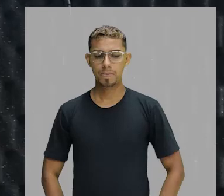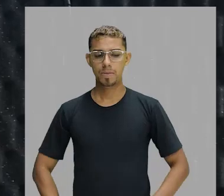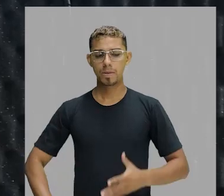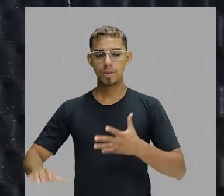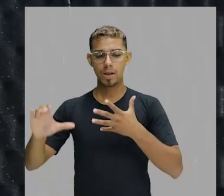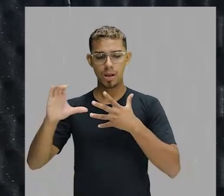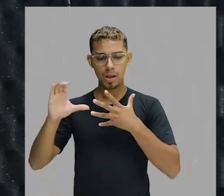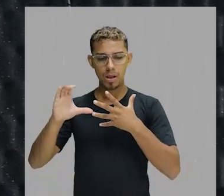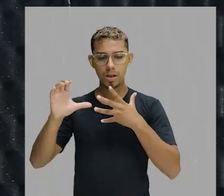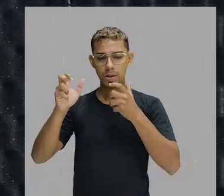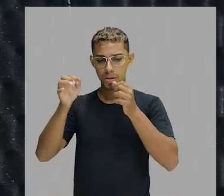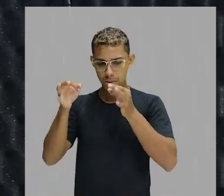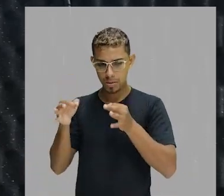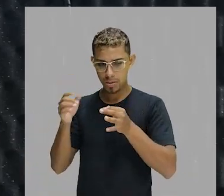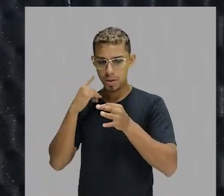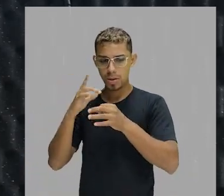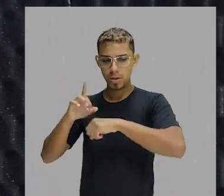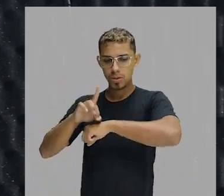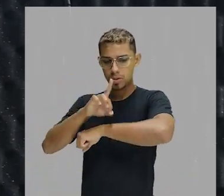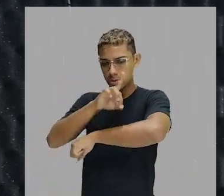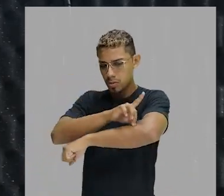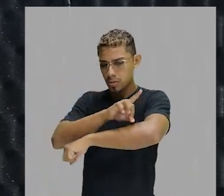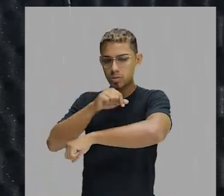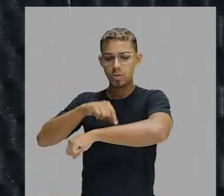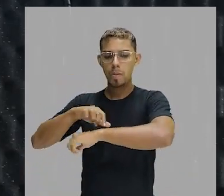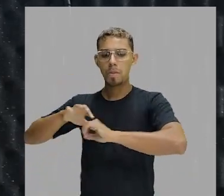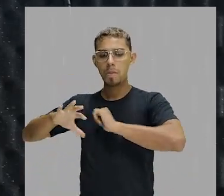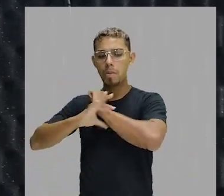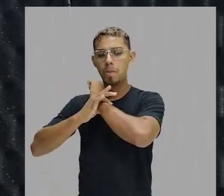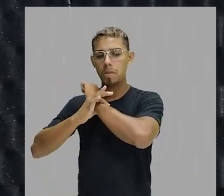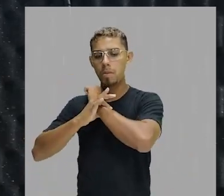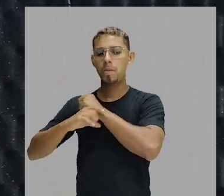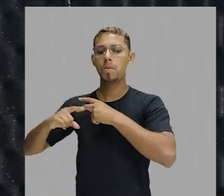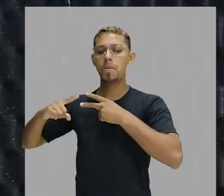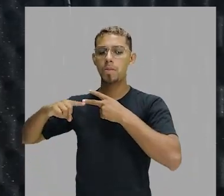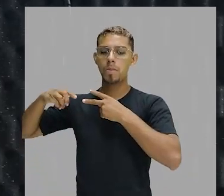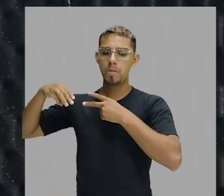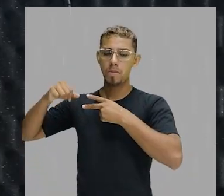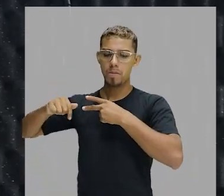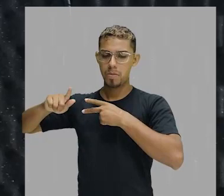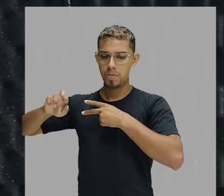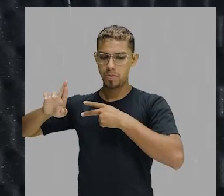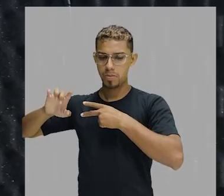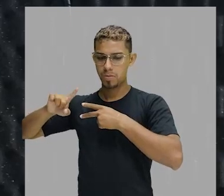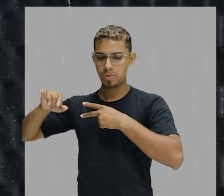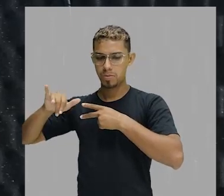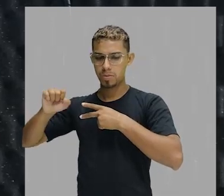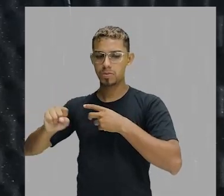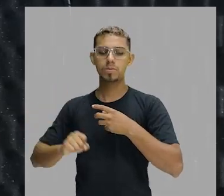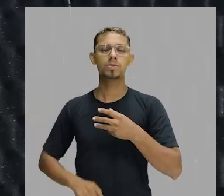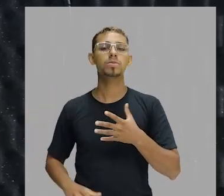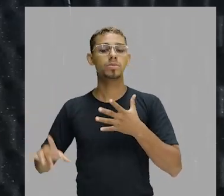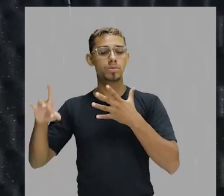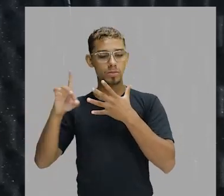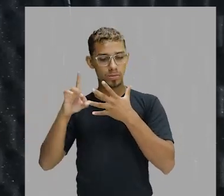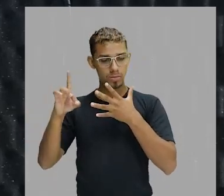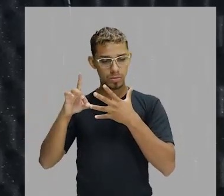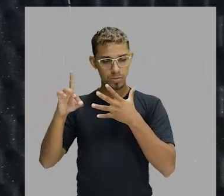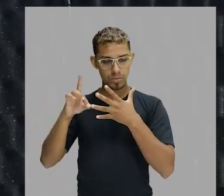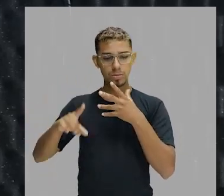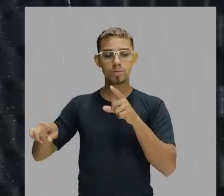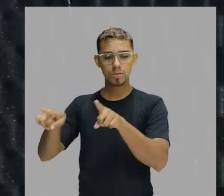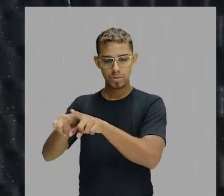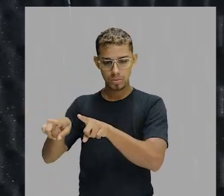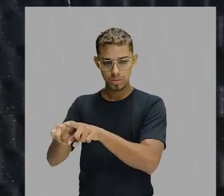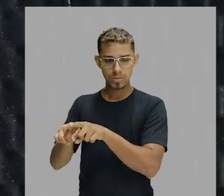isso, né? E a proteção das áreas de manguezal, que são berçários da vida marinha, muito certo, né? E também busca aí a recomposição